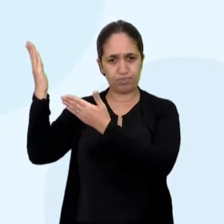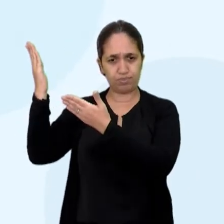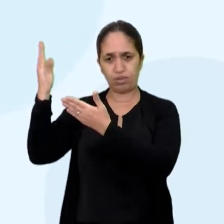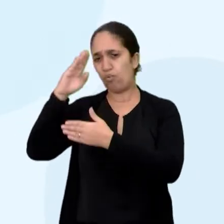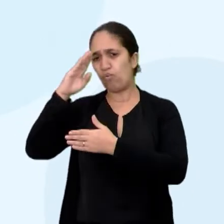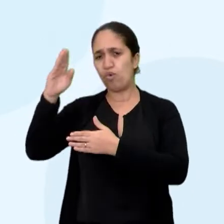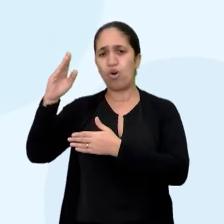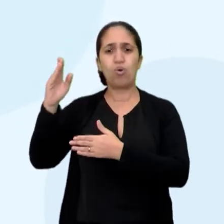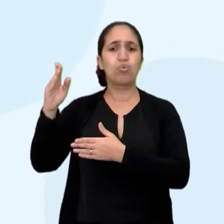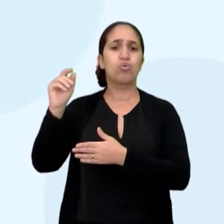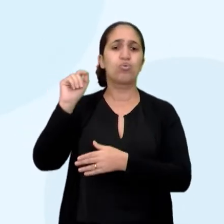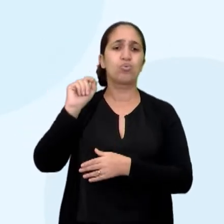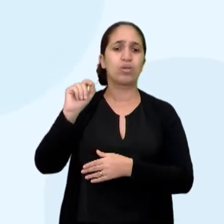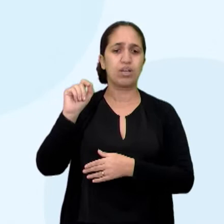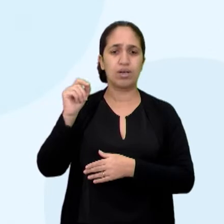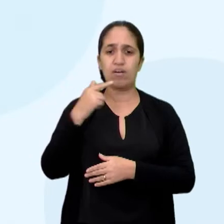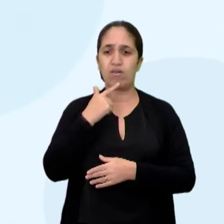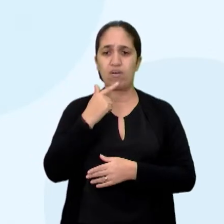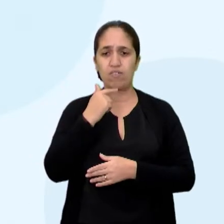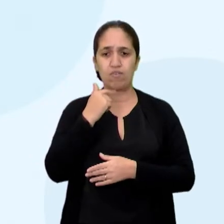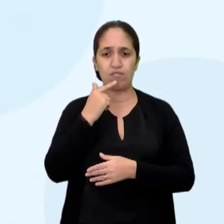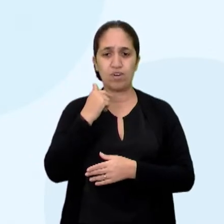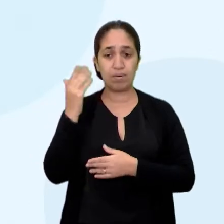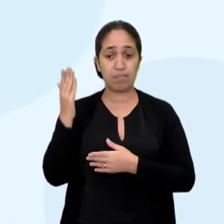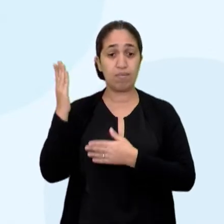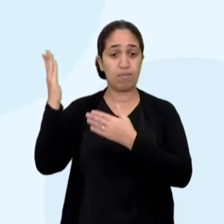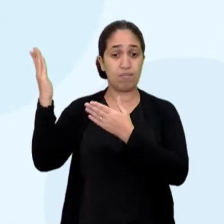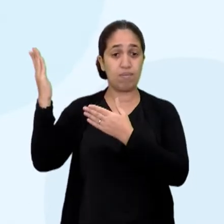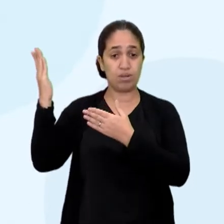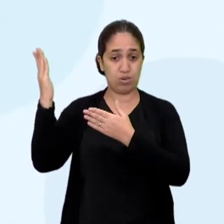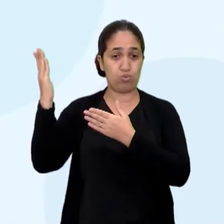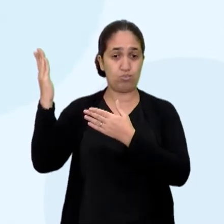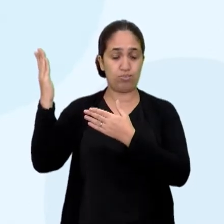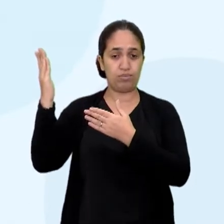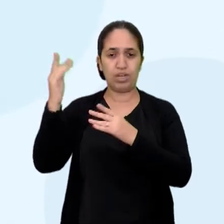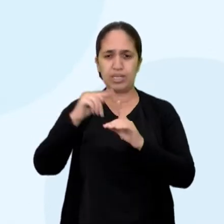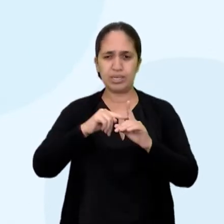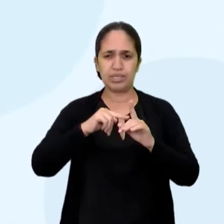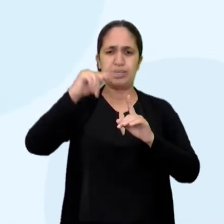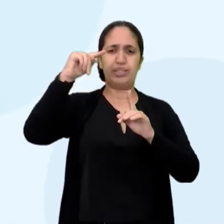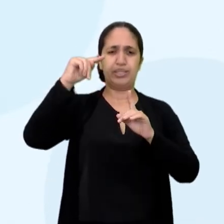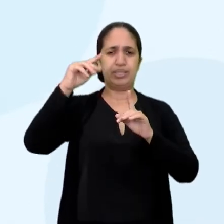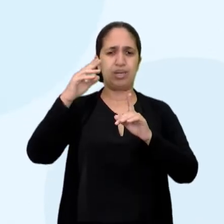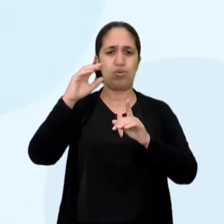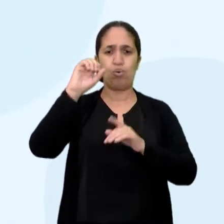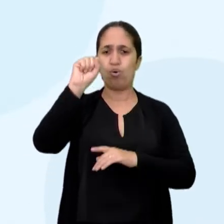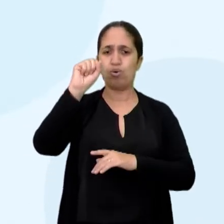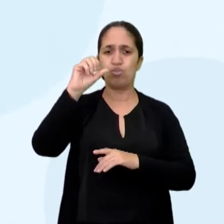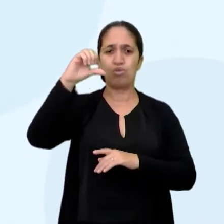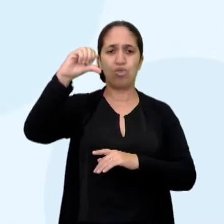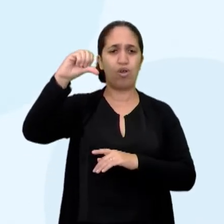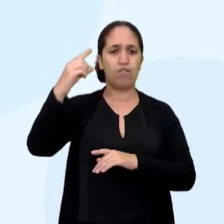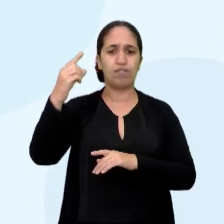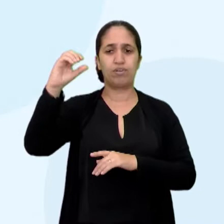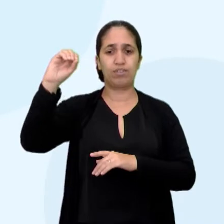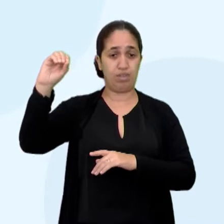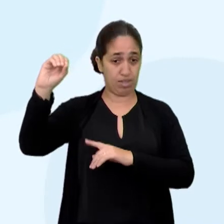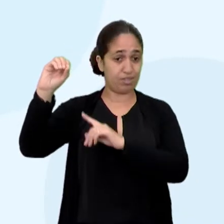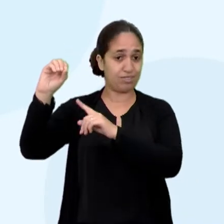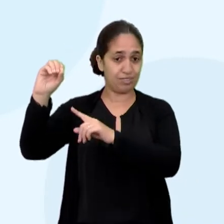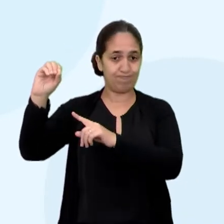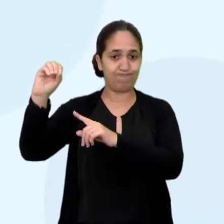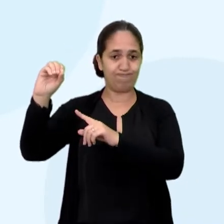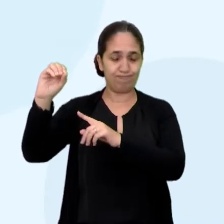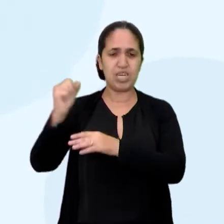partes mais avermelhadas, que aí mostra lá intensidades 8, 9 e 10, né, que são intensidades de